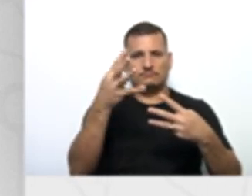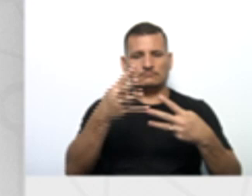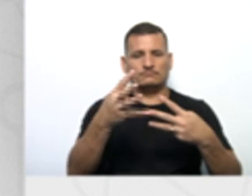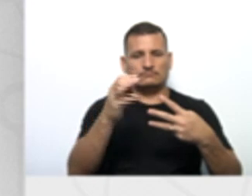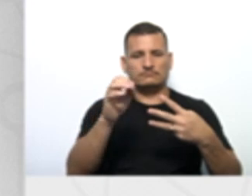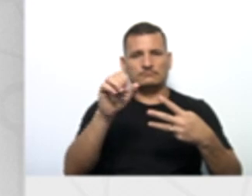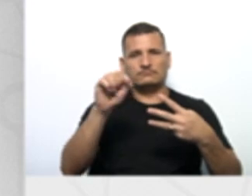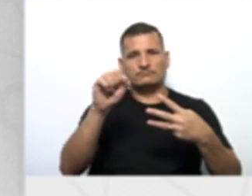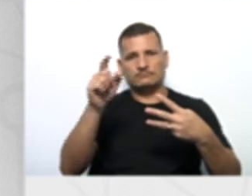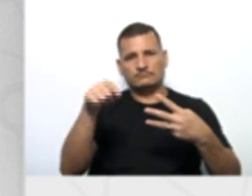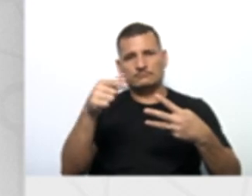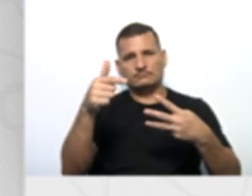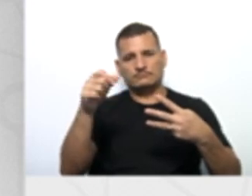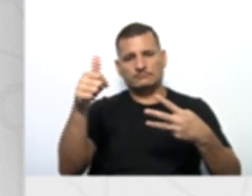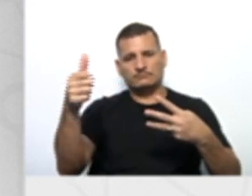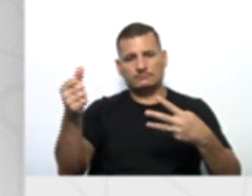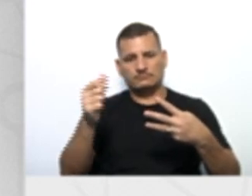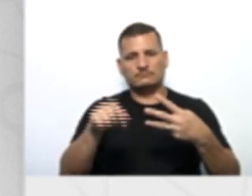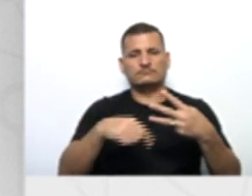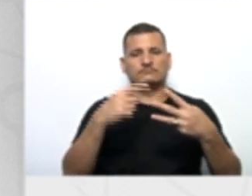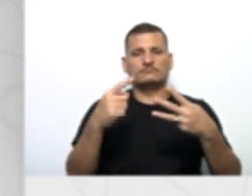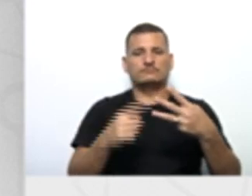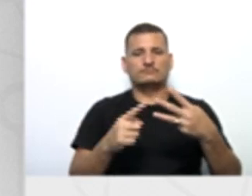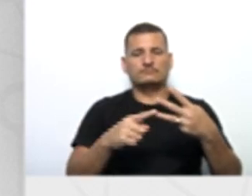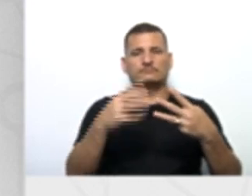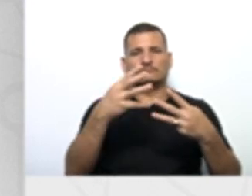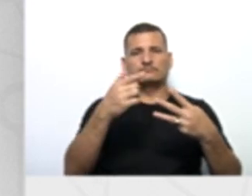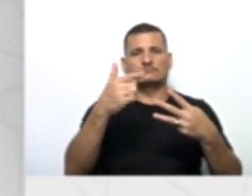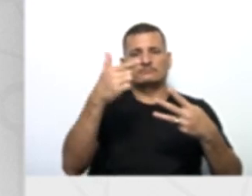4408/2016 e o projeto de lei do Senado número